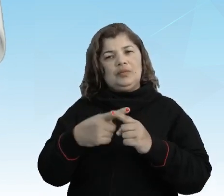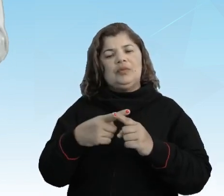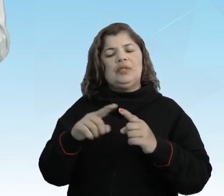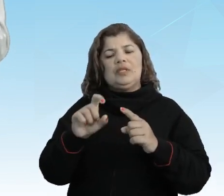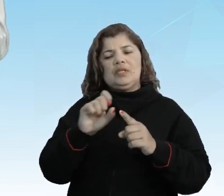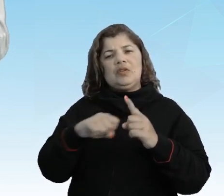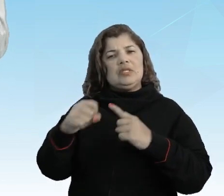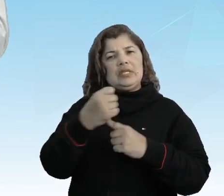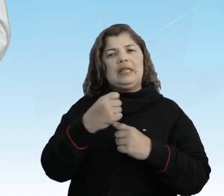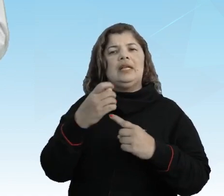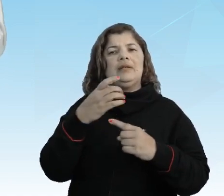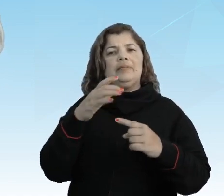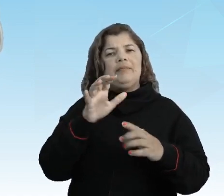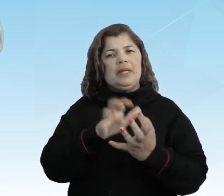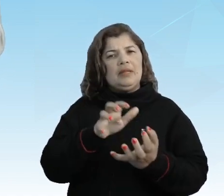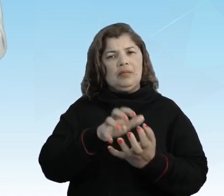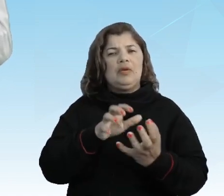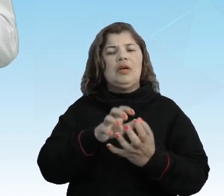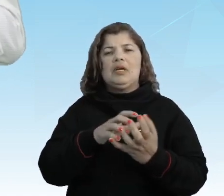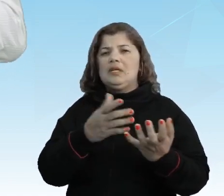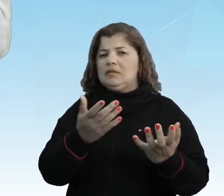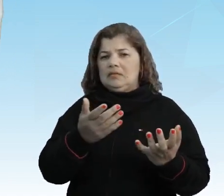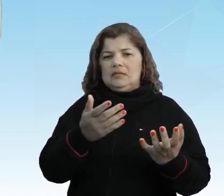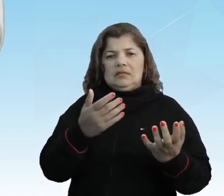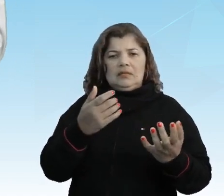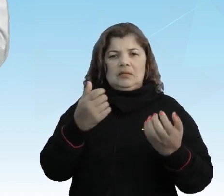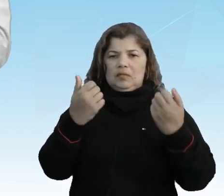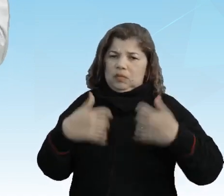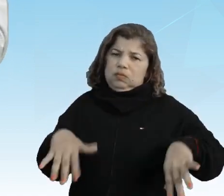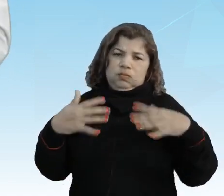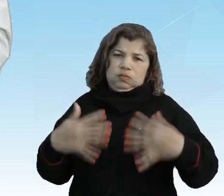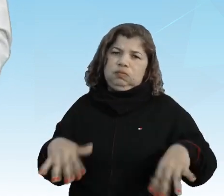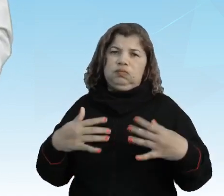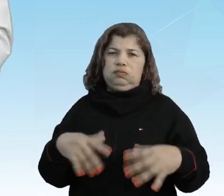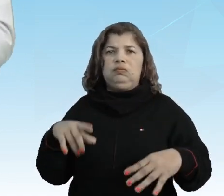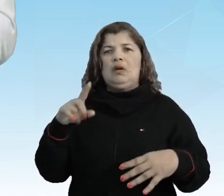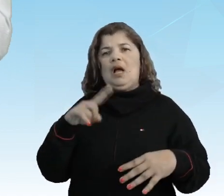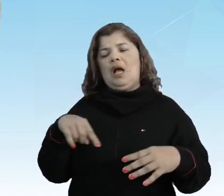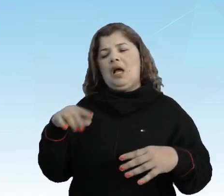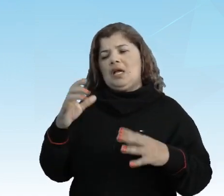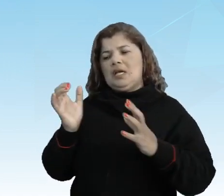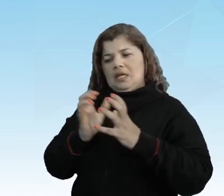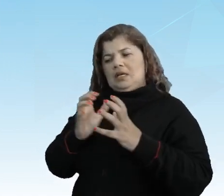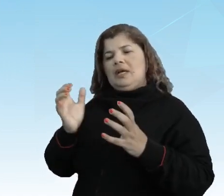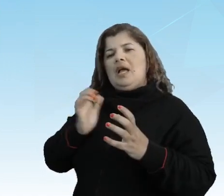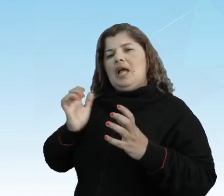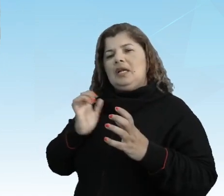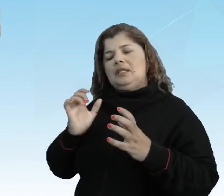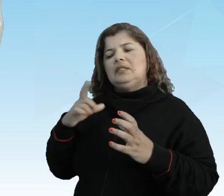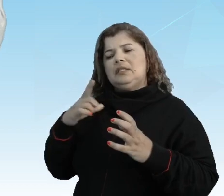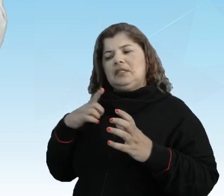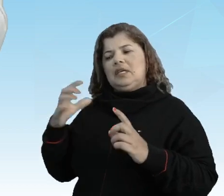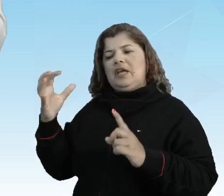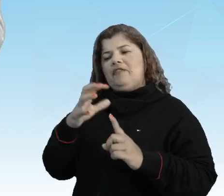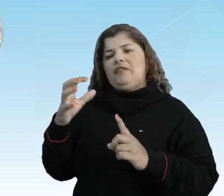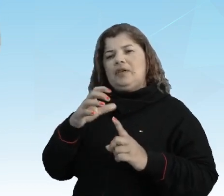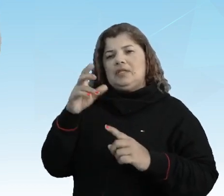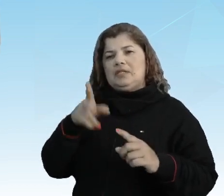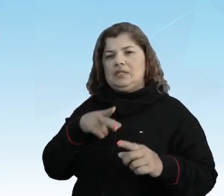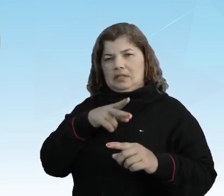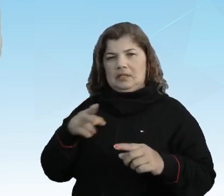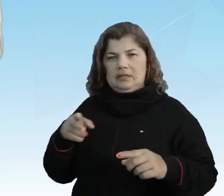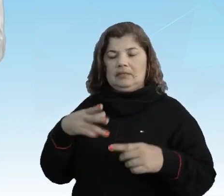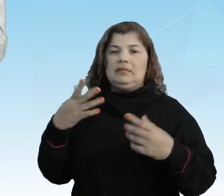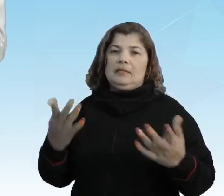pernambucana e também apoiaram. As elites tinham influência dentro do padre. E outra coisa que aconteceu, Dom João VI, quando chegou